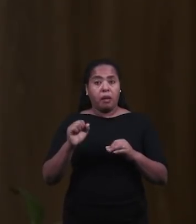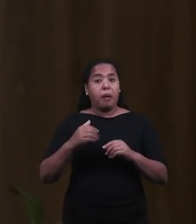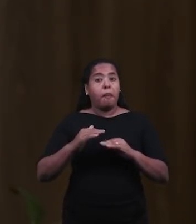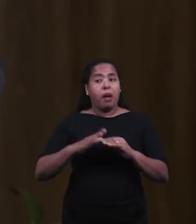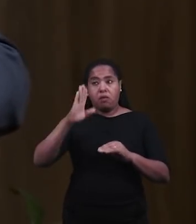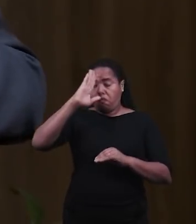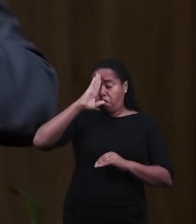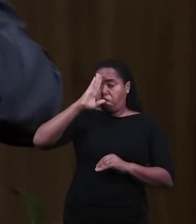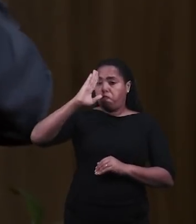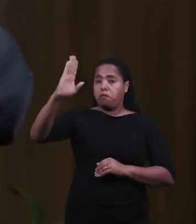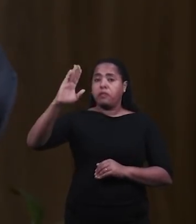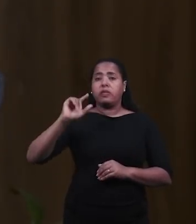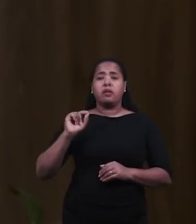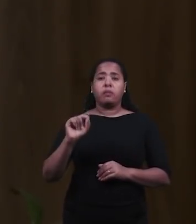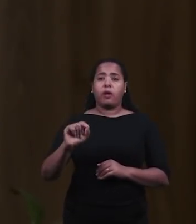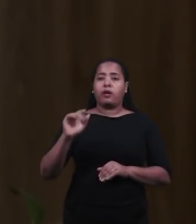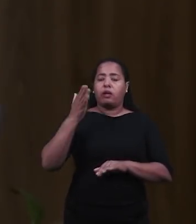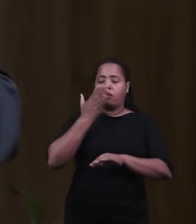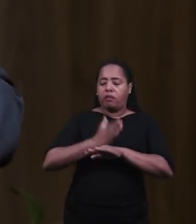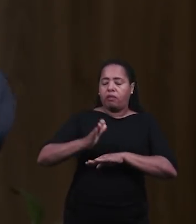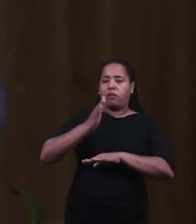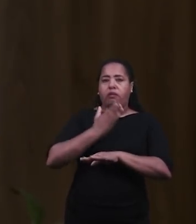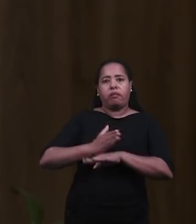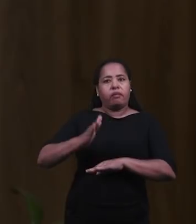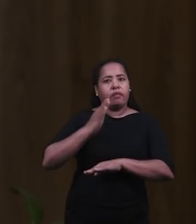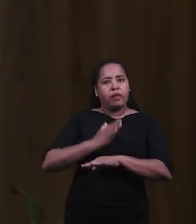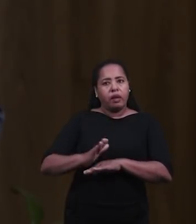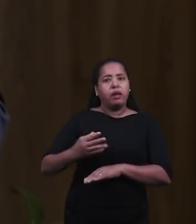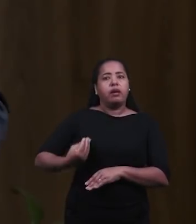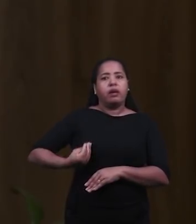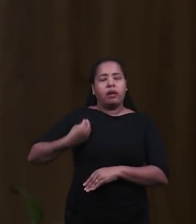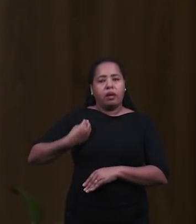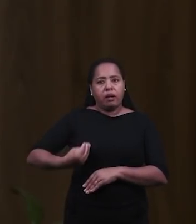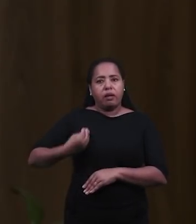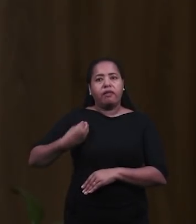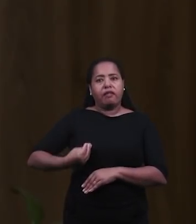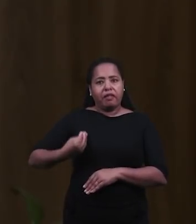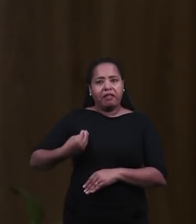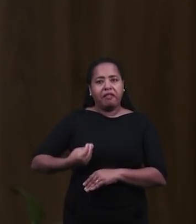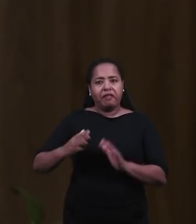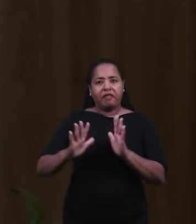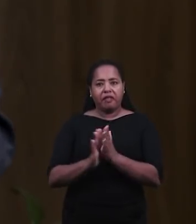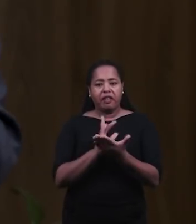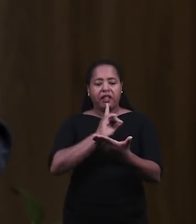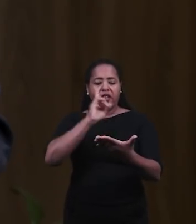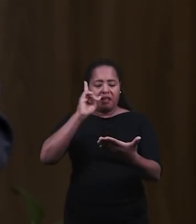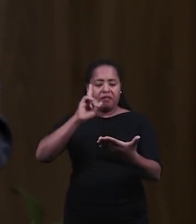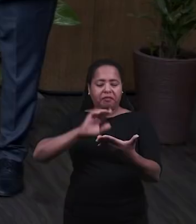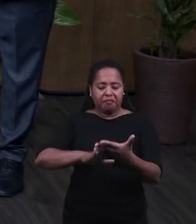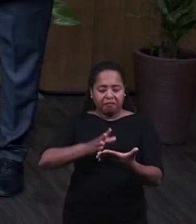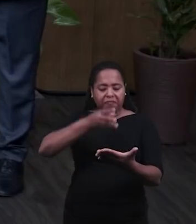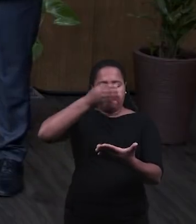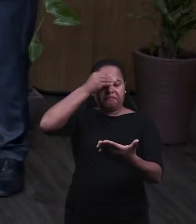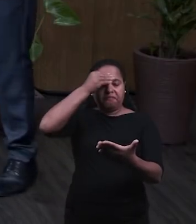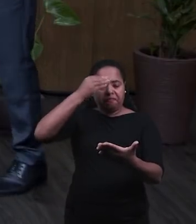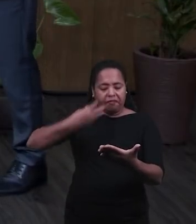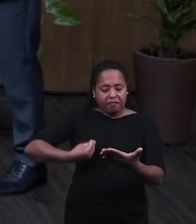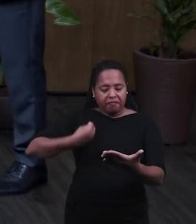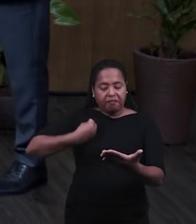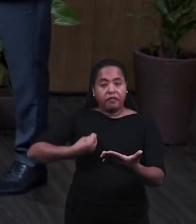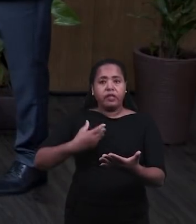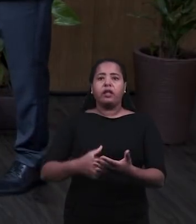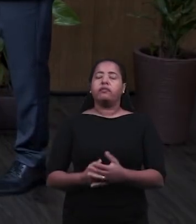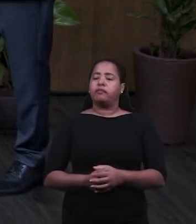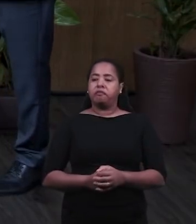de tudo, praticar, viver a palavra de Deus. É como está